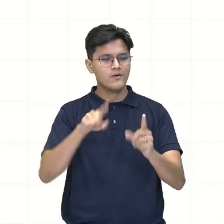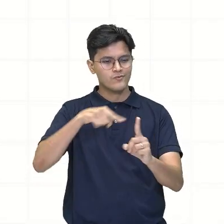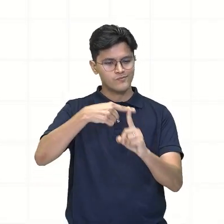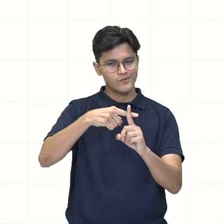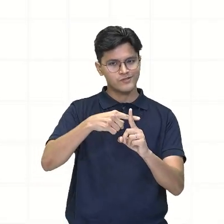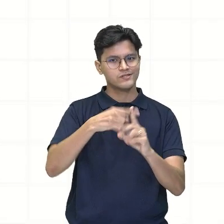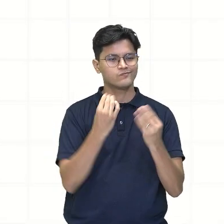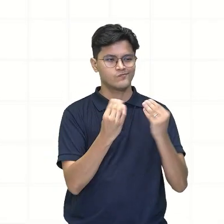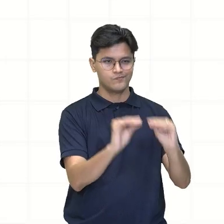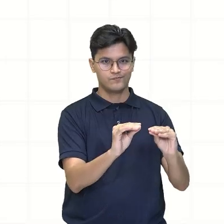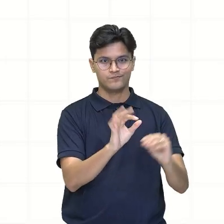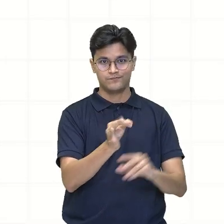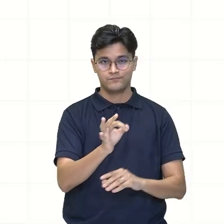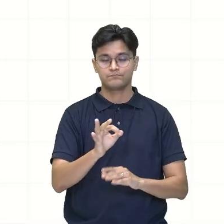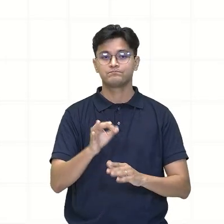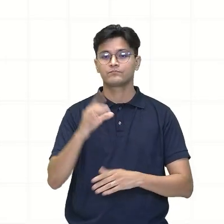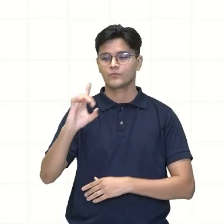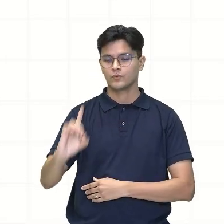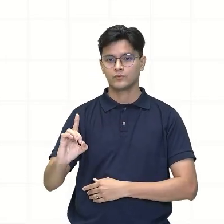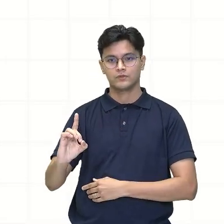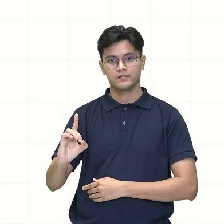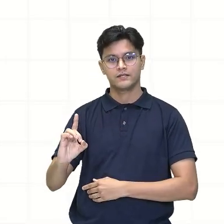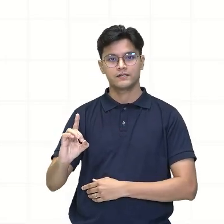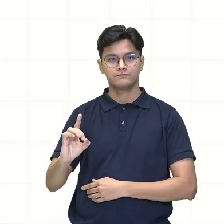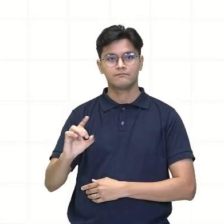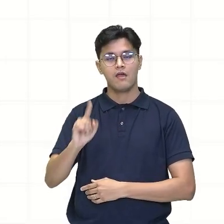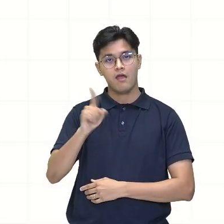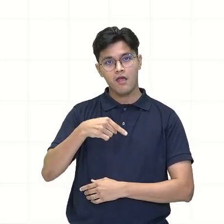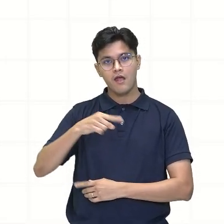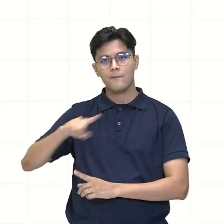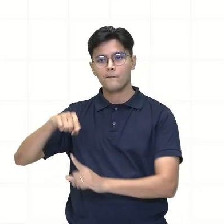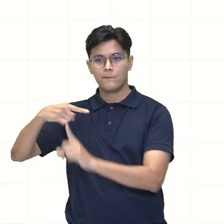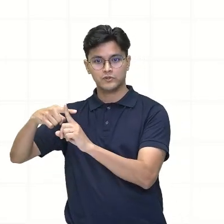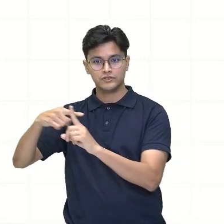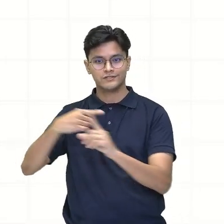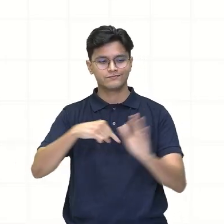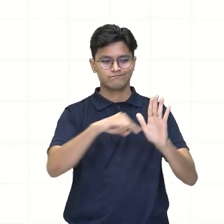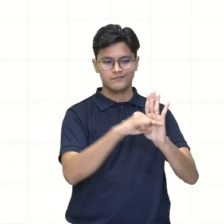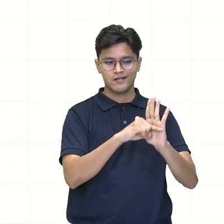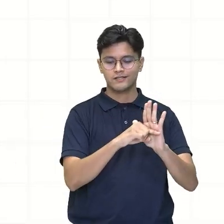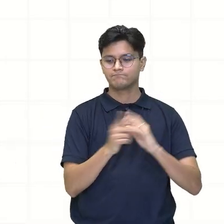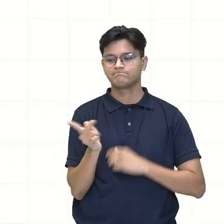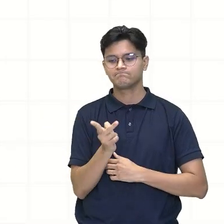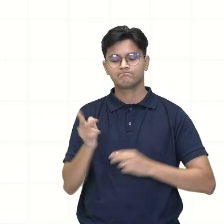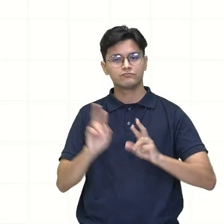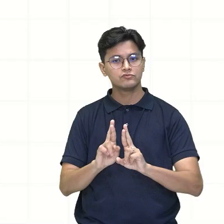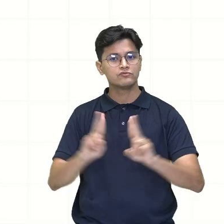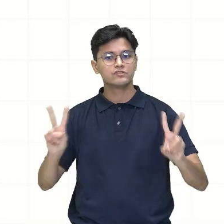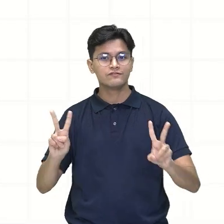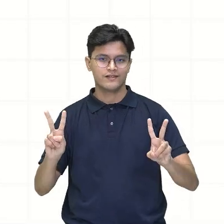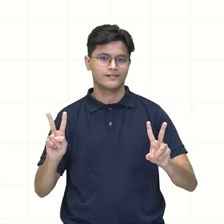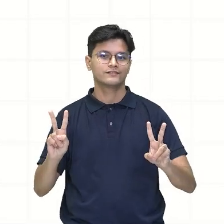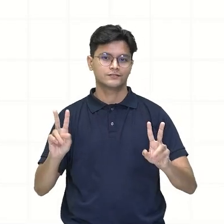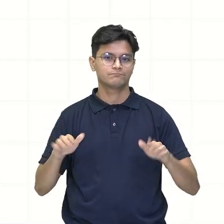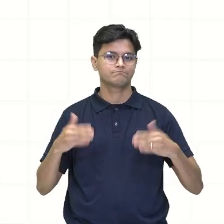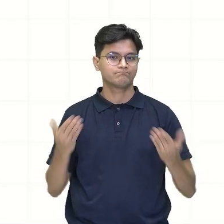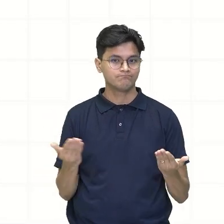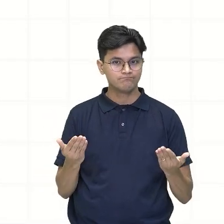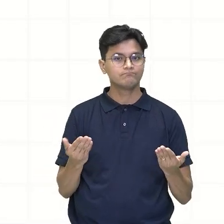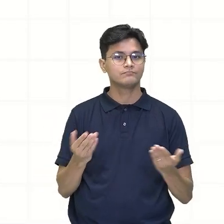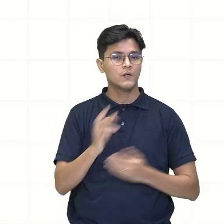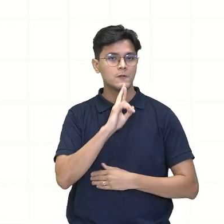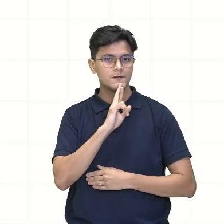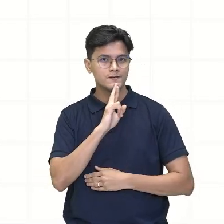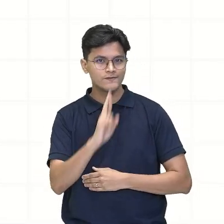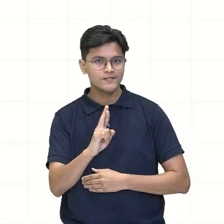tem sinais diferentes, um número positivo multiplicado por um número negativo, mais